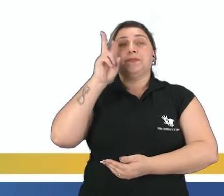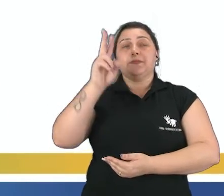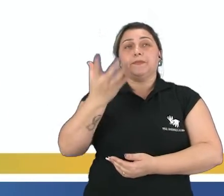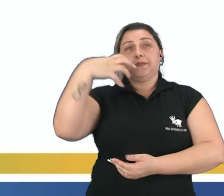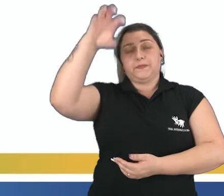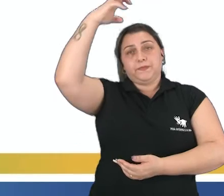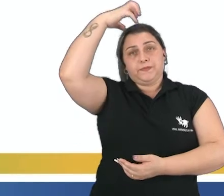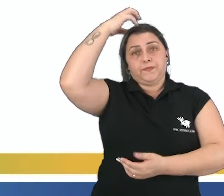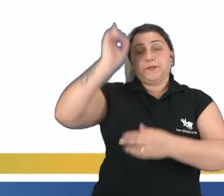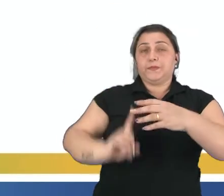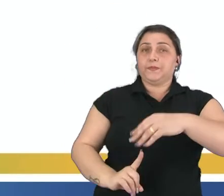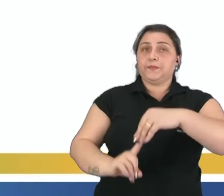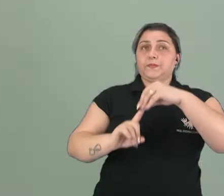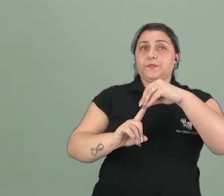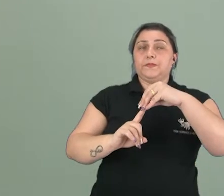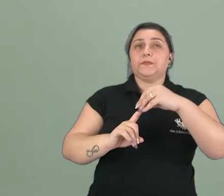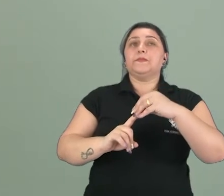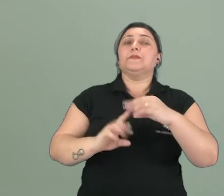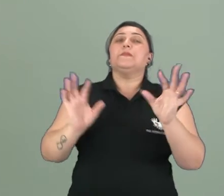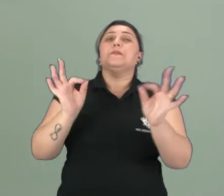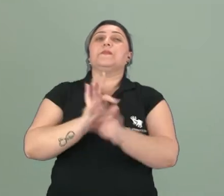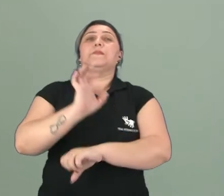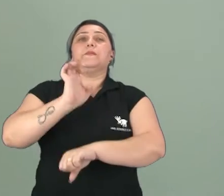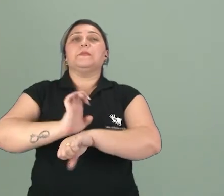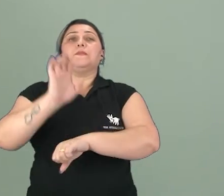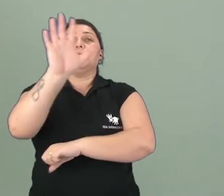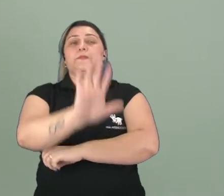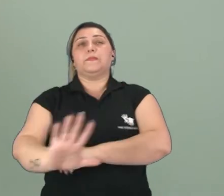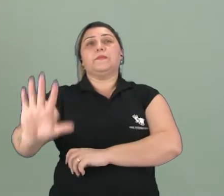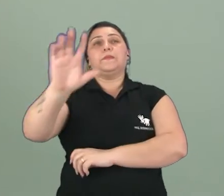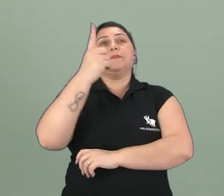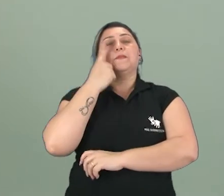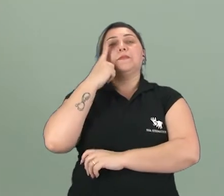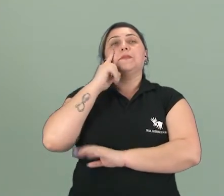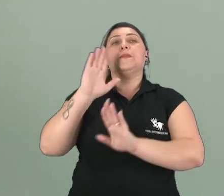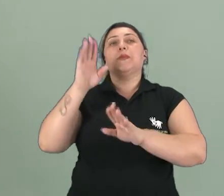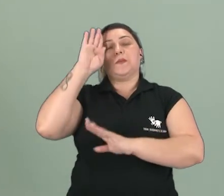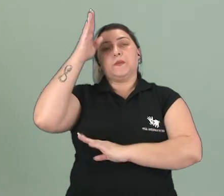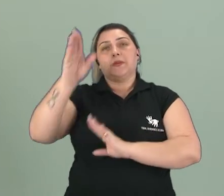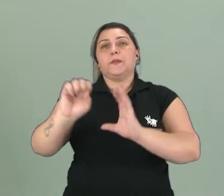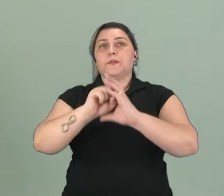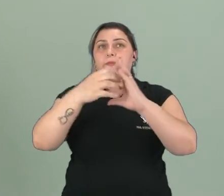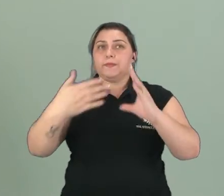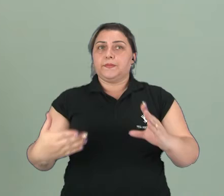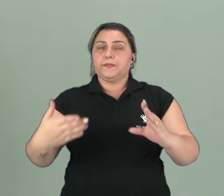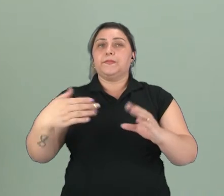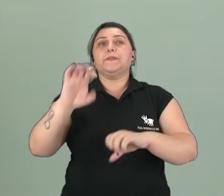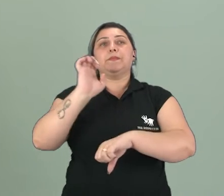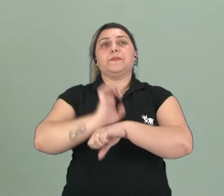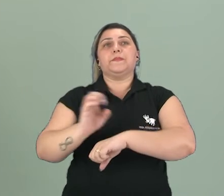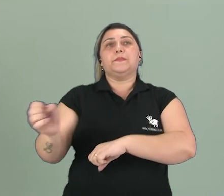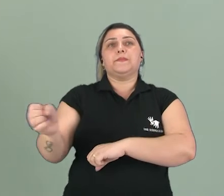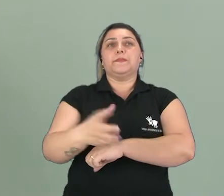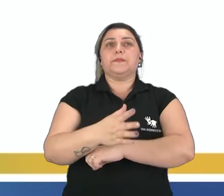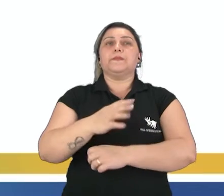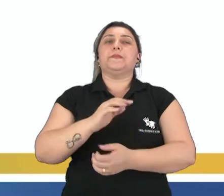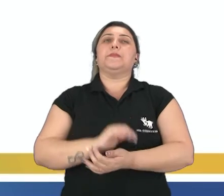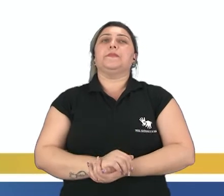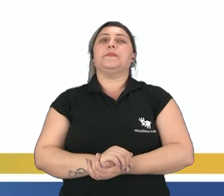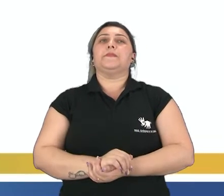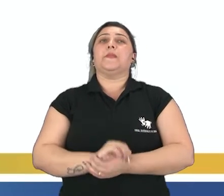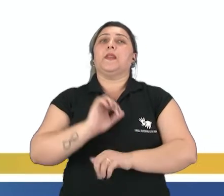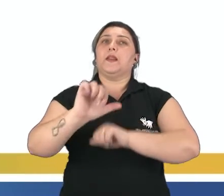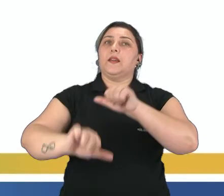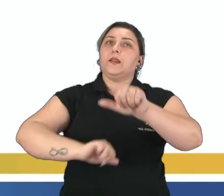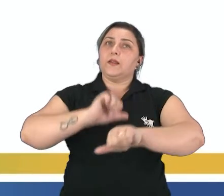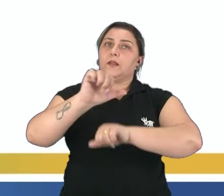passou a ter o poder e se formaram esses estados nacionais, vamos ver quais as principais características desse Estado moderno. As